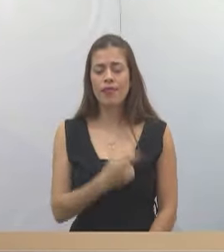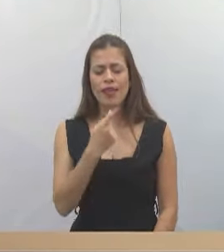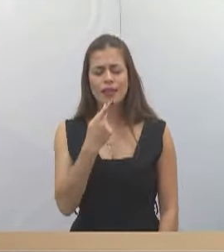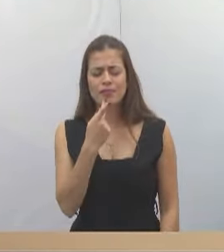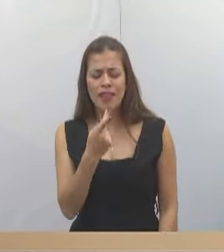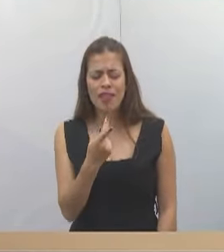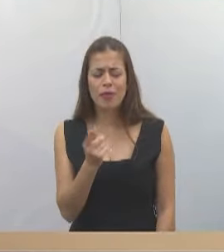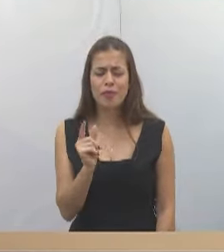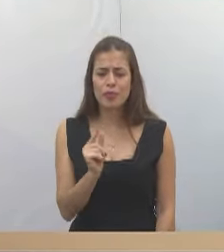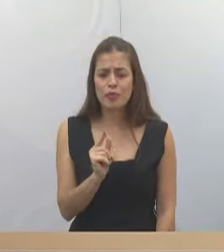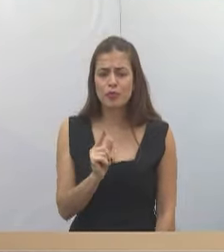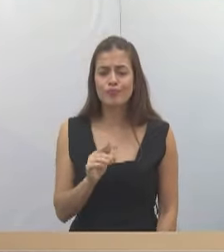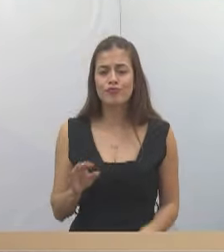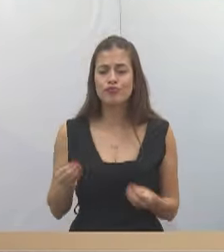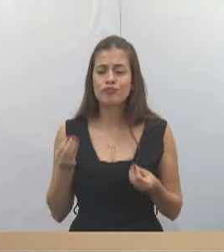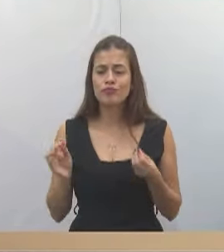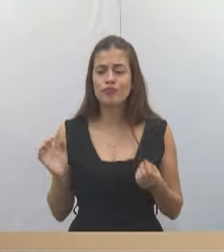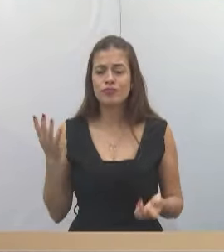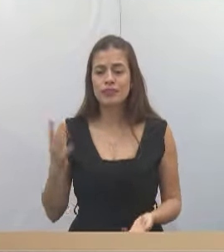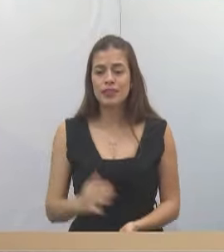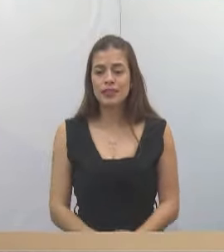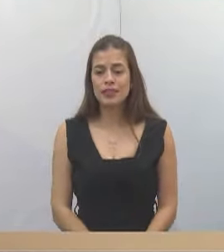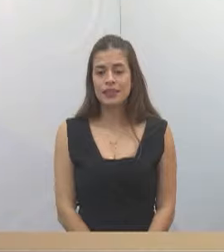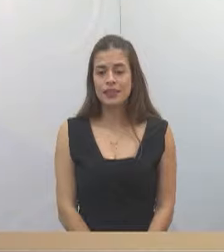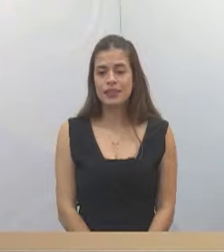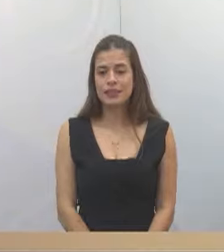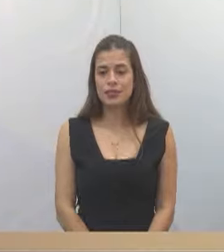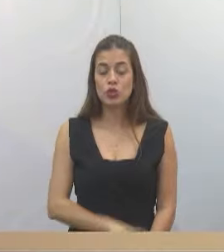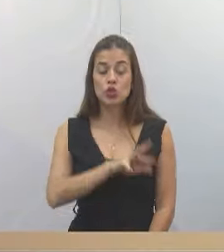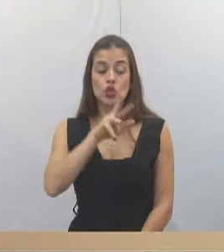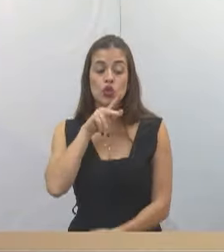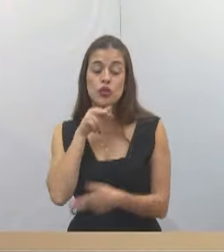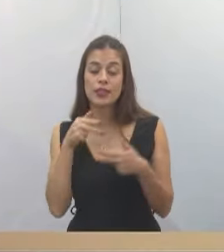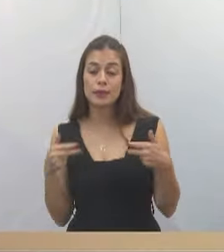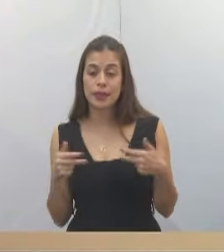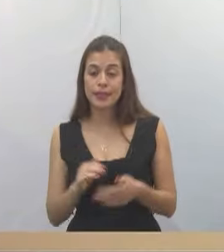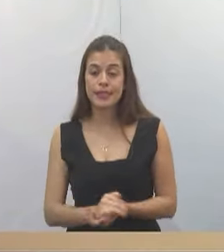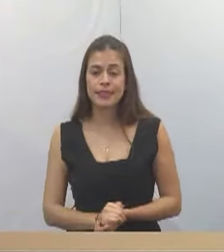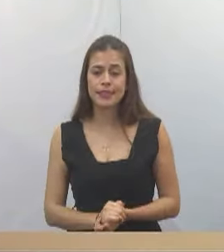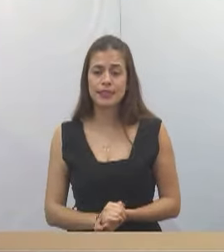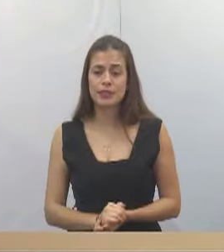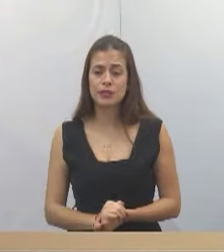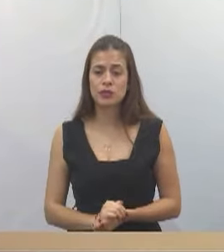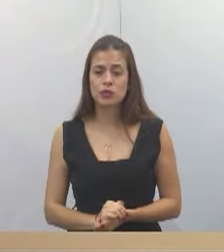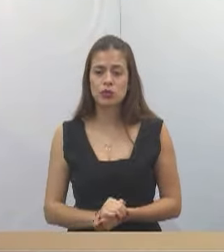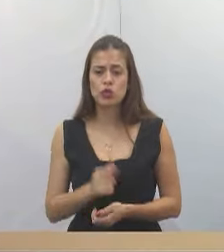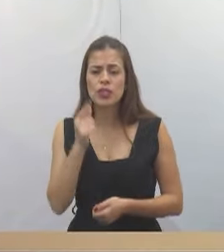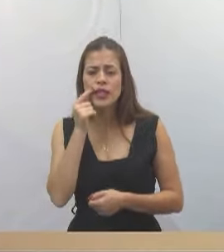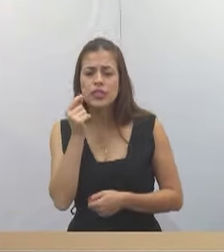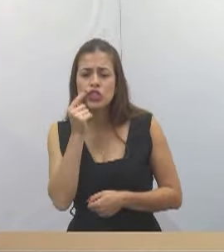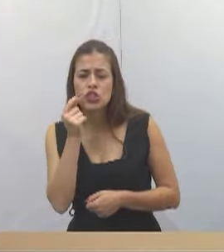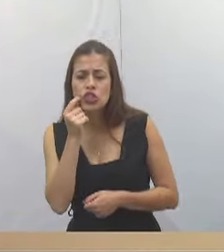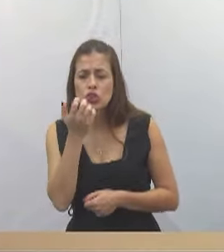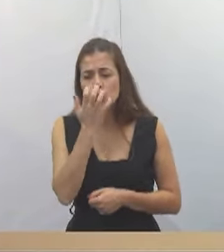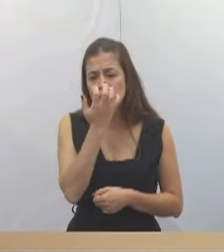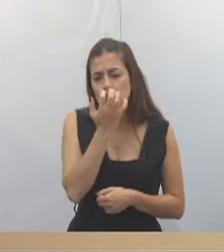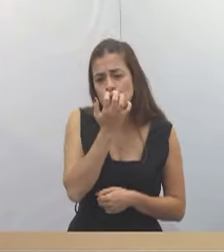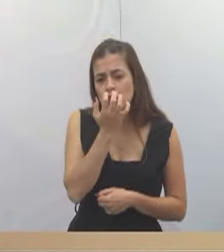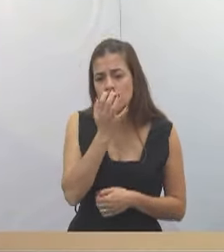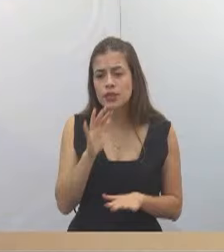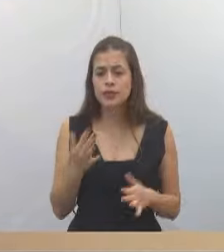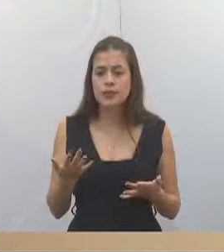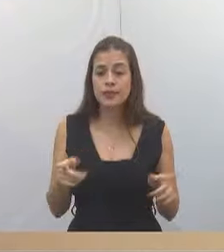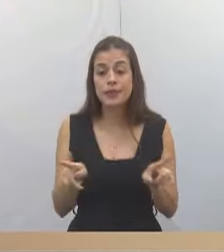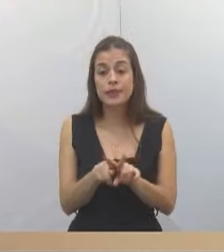aqui da situação sobre os animais, não só os gatinhos, cachorrinhos,